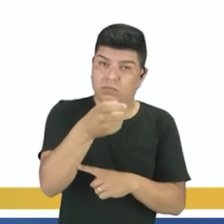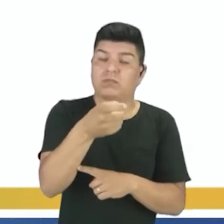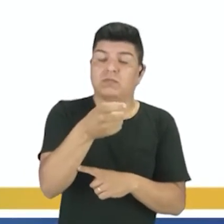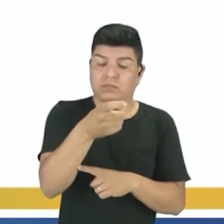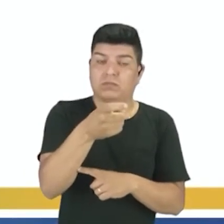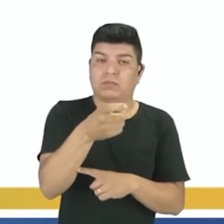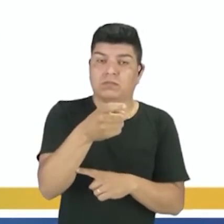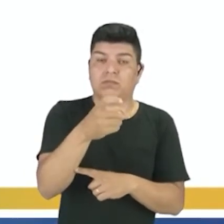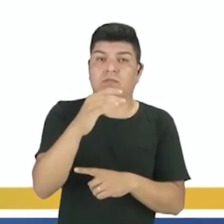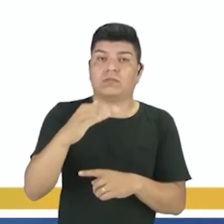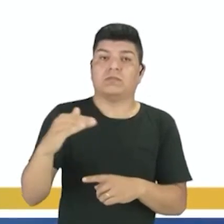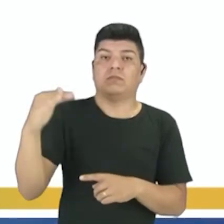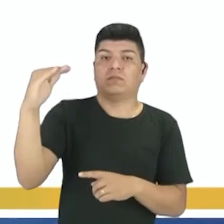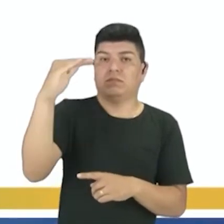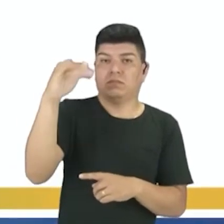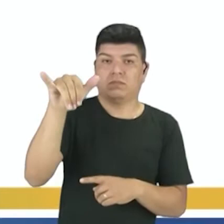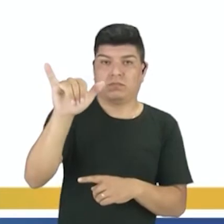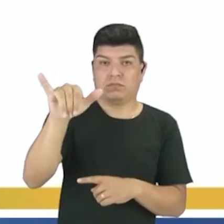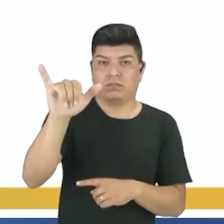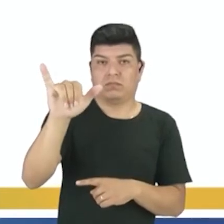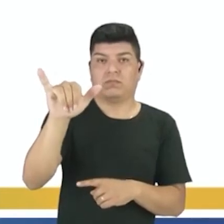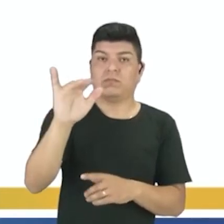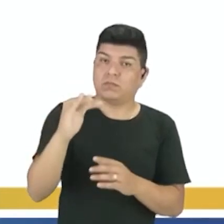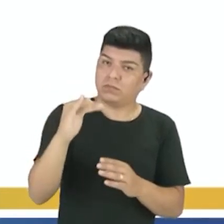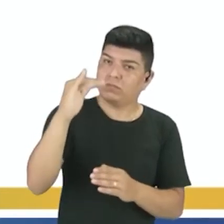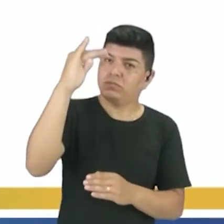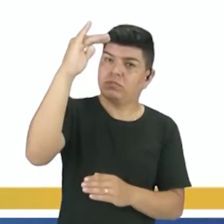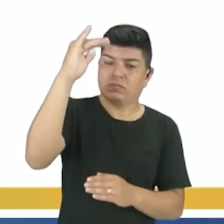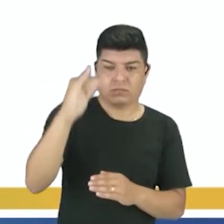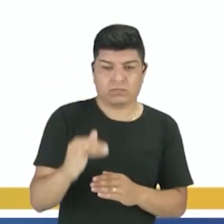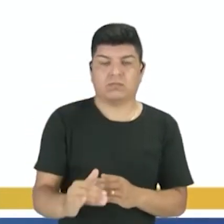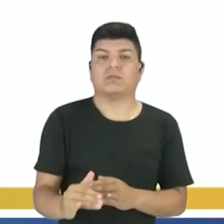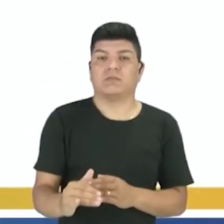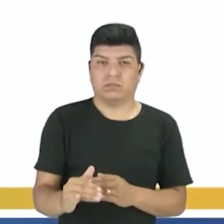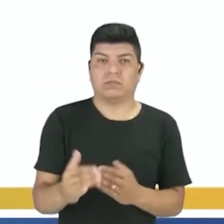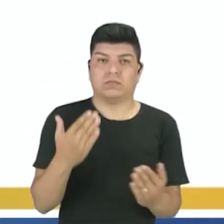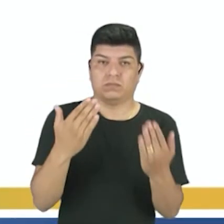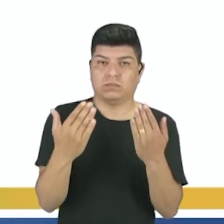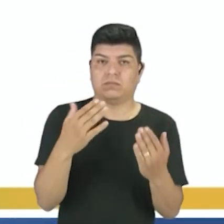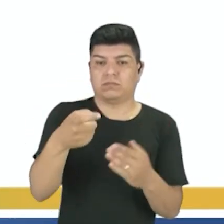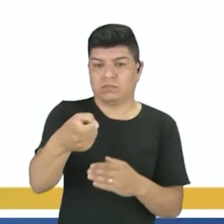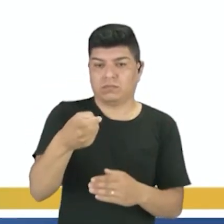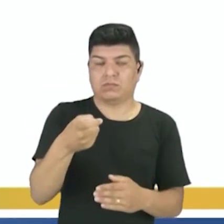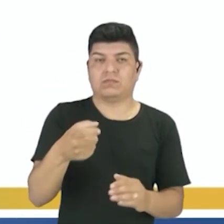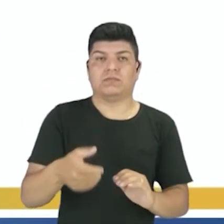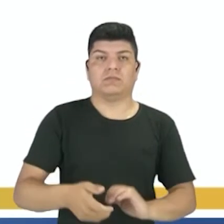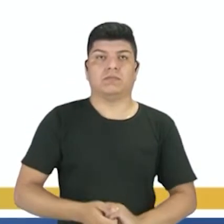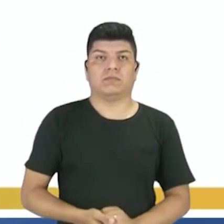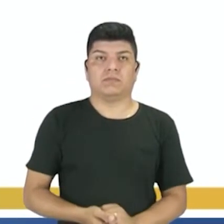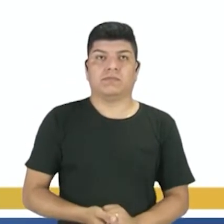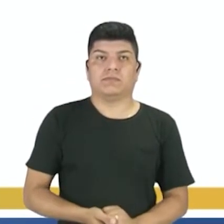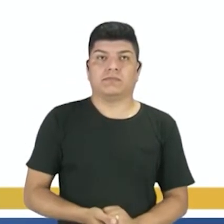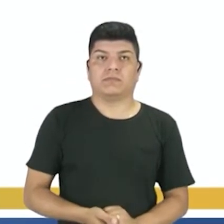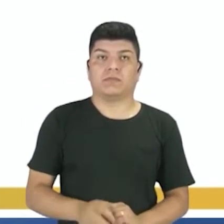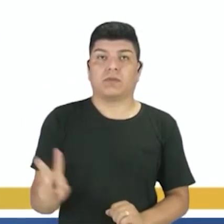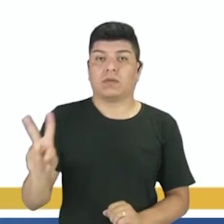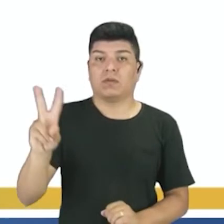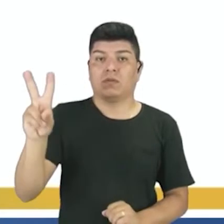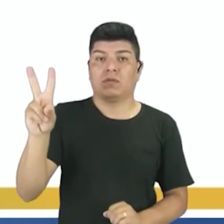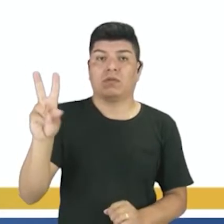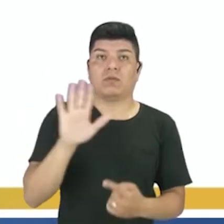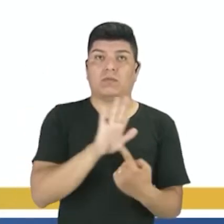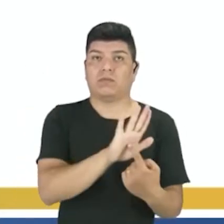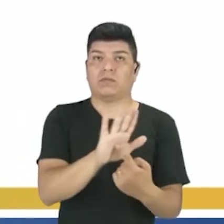né, e tem-se uma altura h, seja para cima ou seja para baixo em relação ao eixo x. O valor